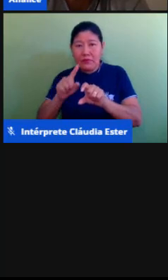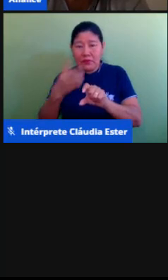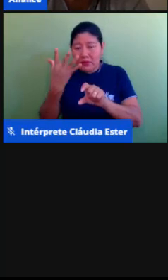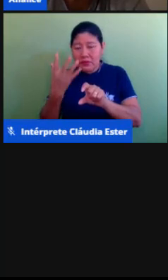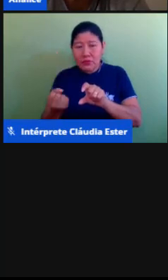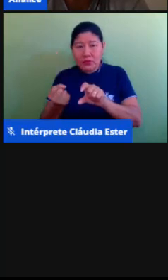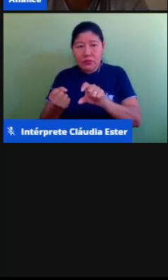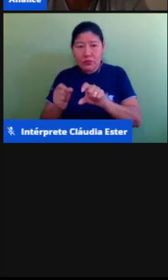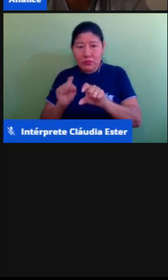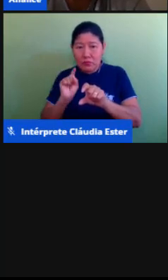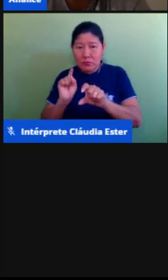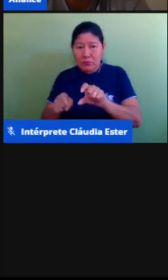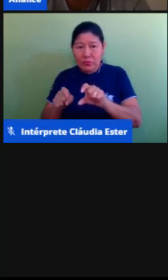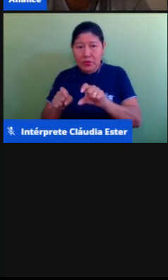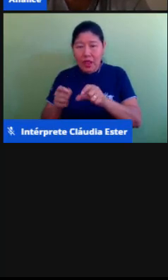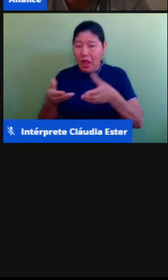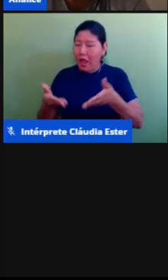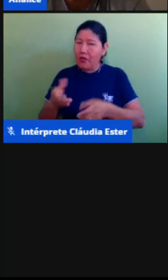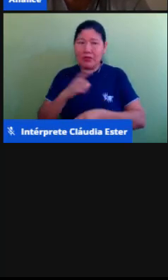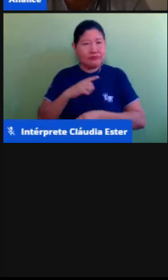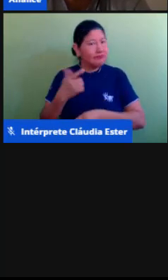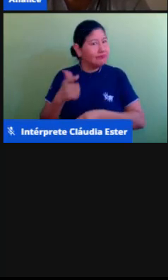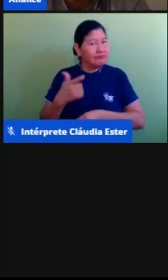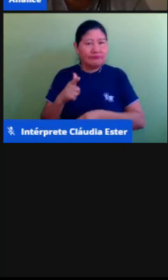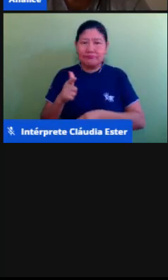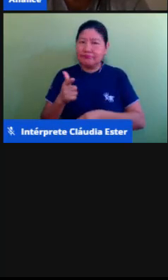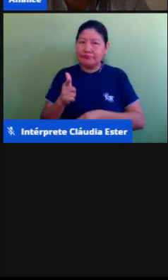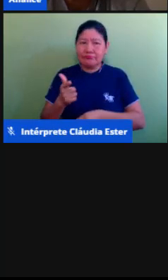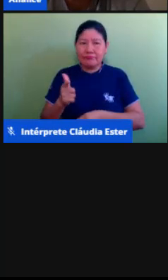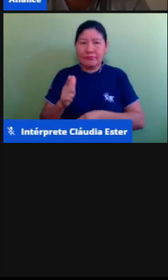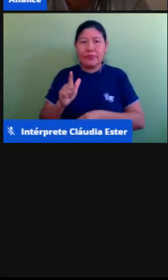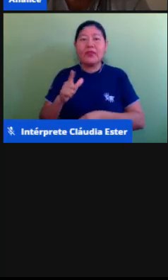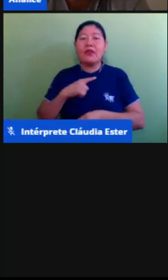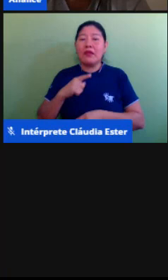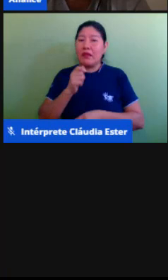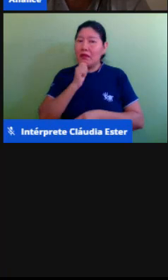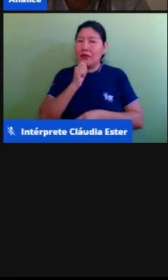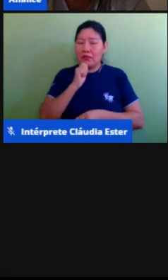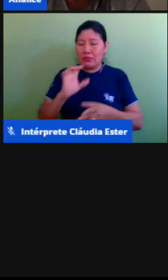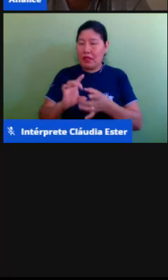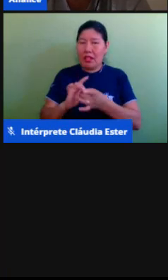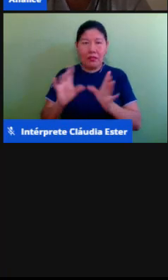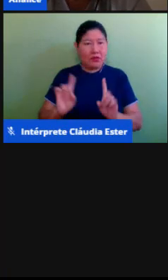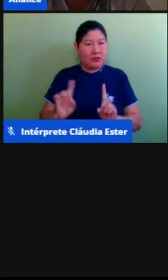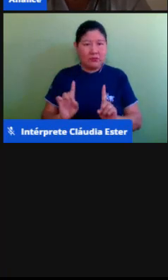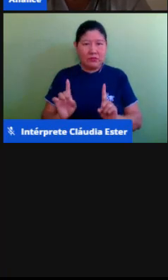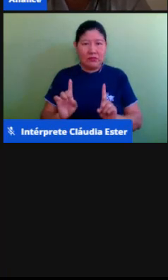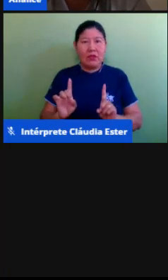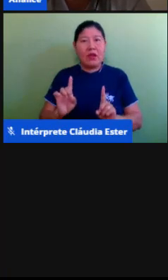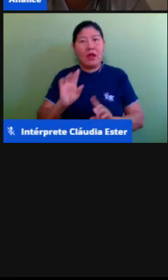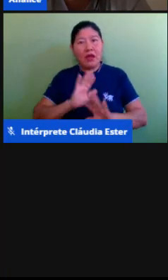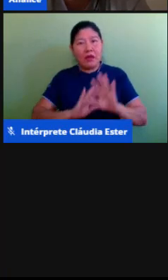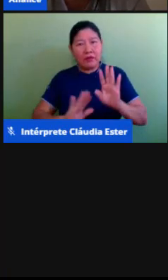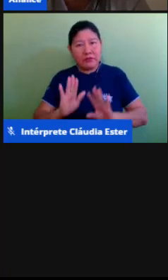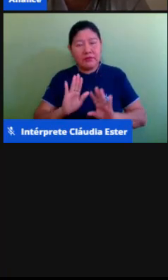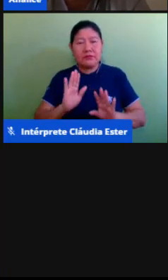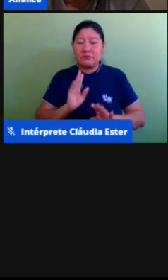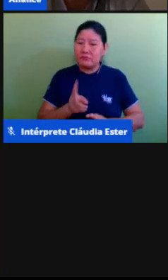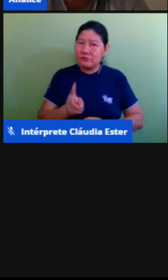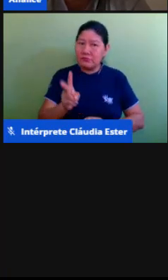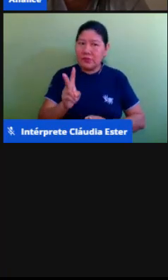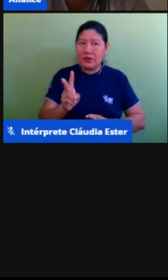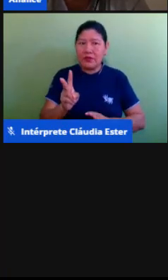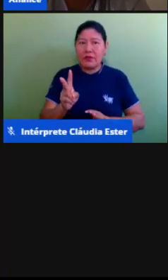declaração. Não adianta ir agora. Agora não adianta você ir, que agora não vai estar liberado. Geralmente, então por isso que a gente usa a